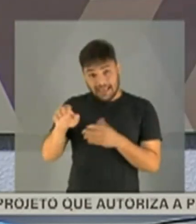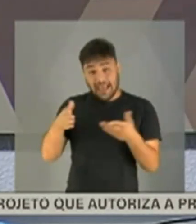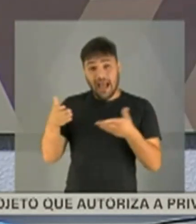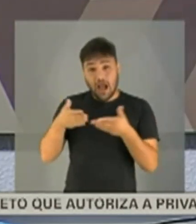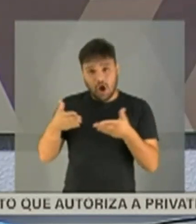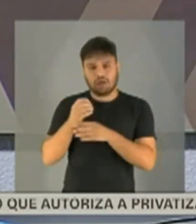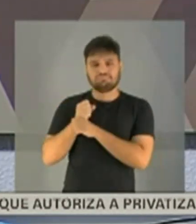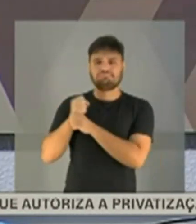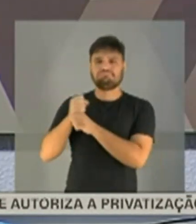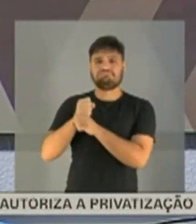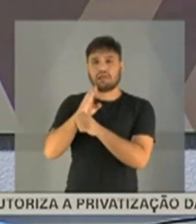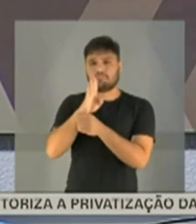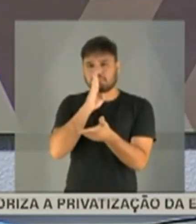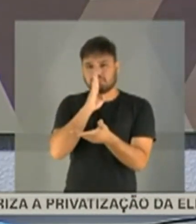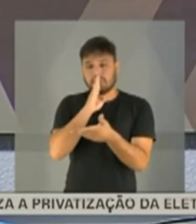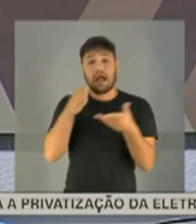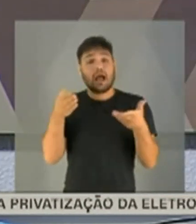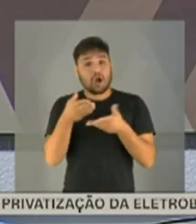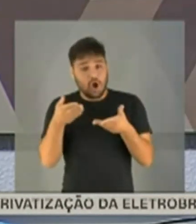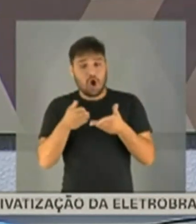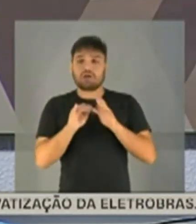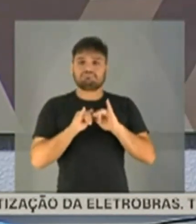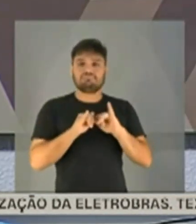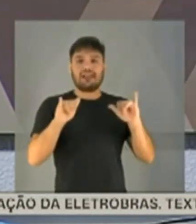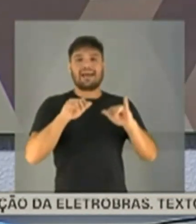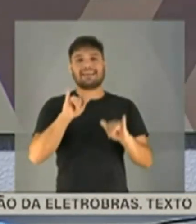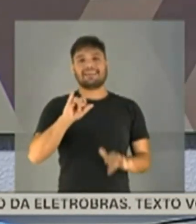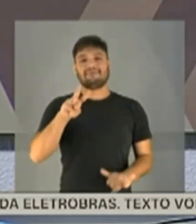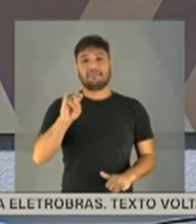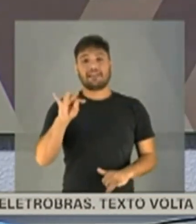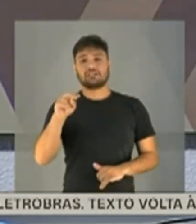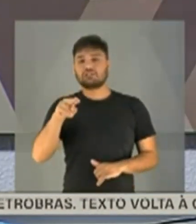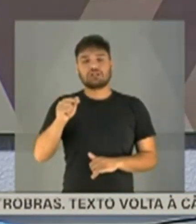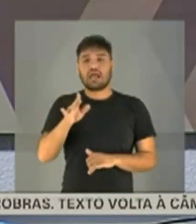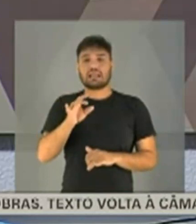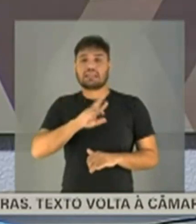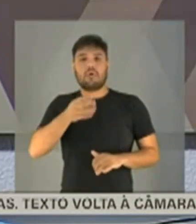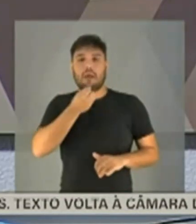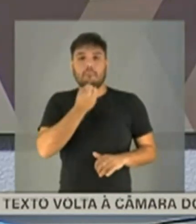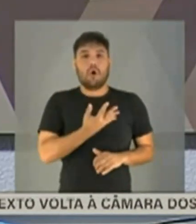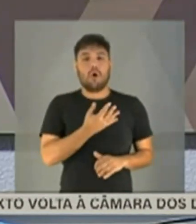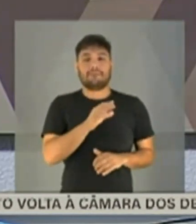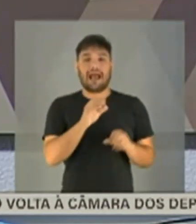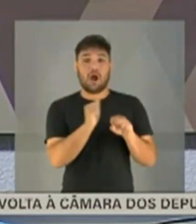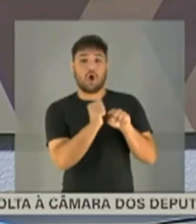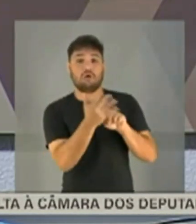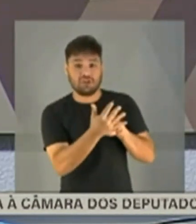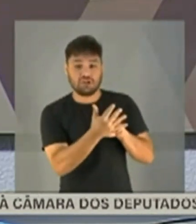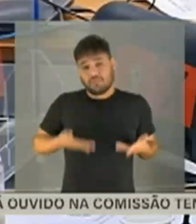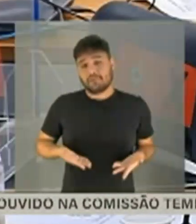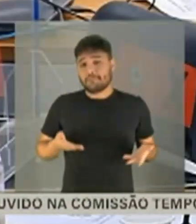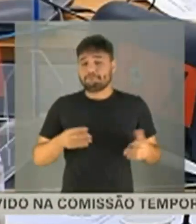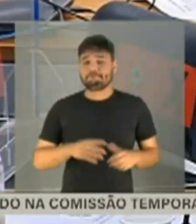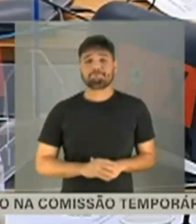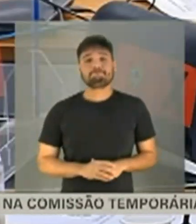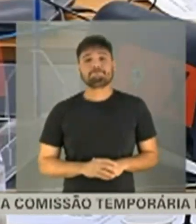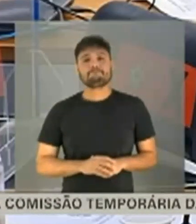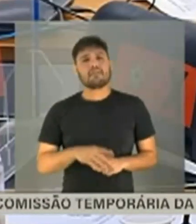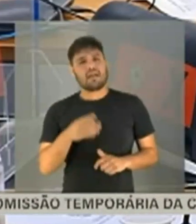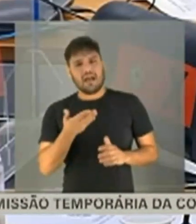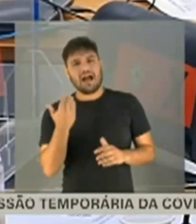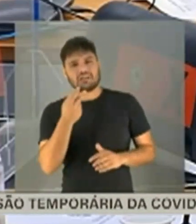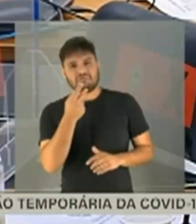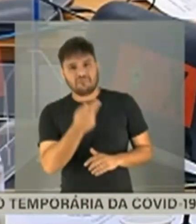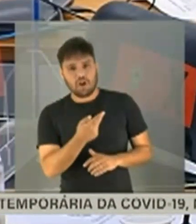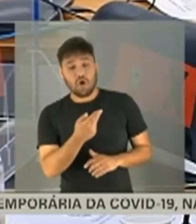depois de anos calada, resolve falar que a ivermectina não funciona mais para a Covid? Acho que cada um tira a sua conclusão. Vocês